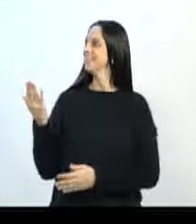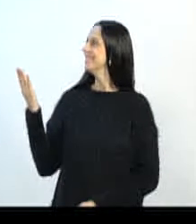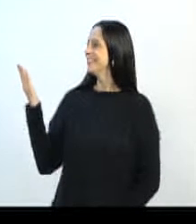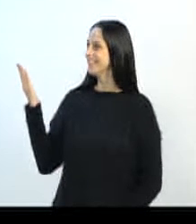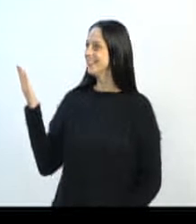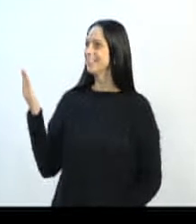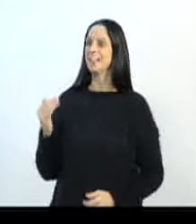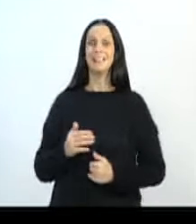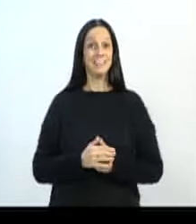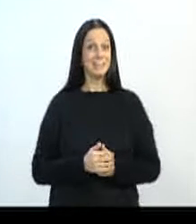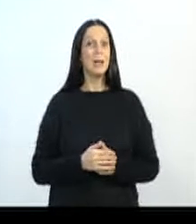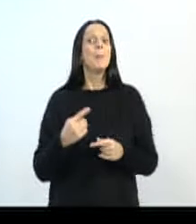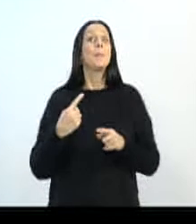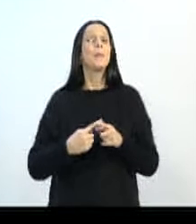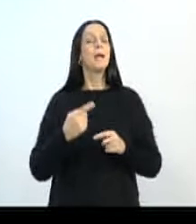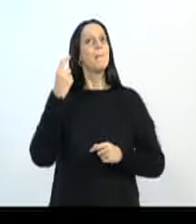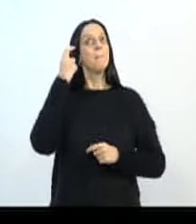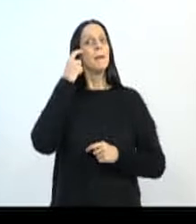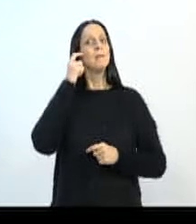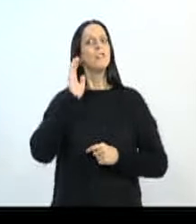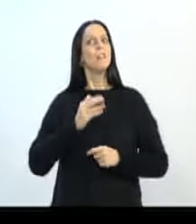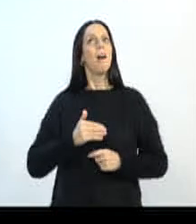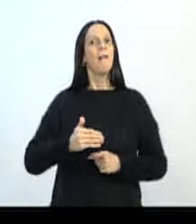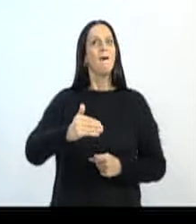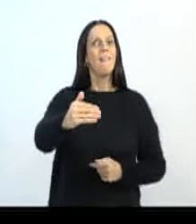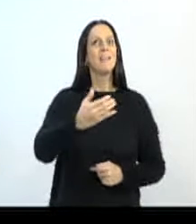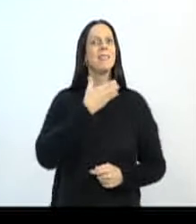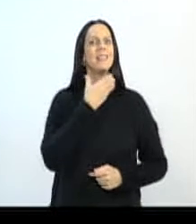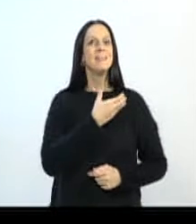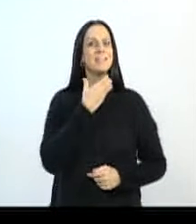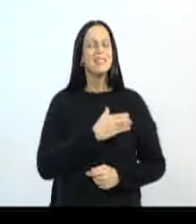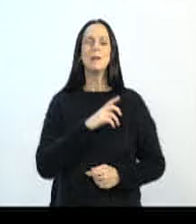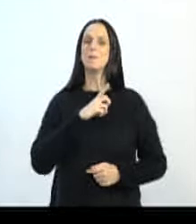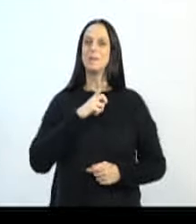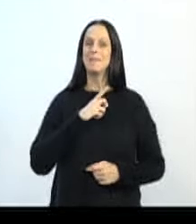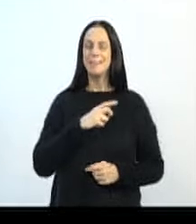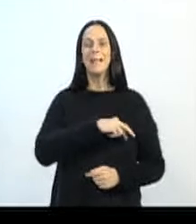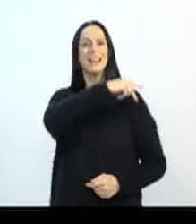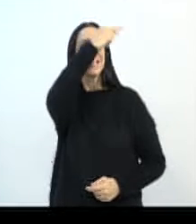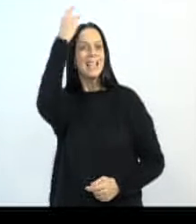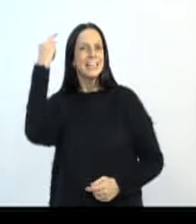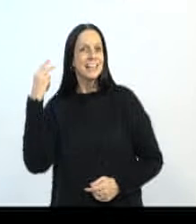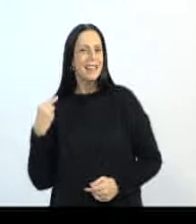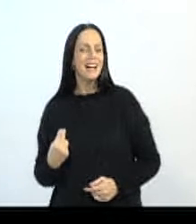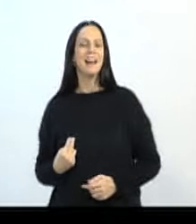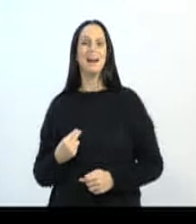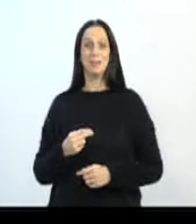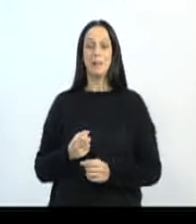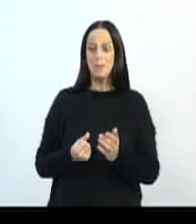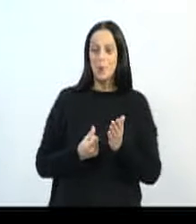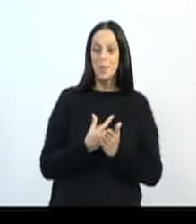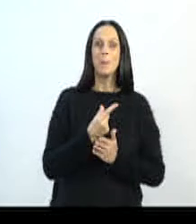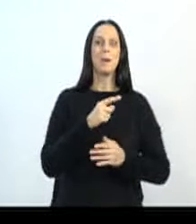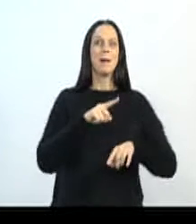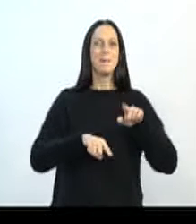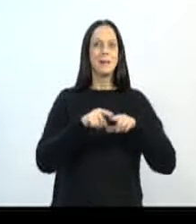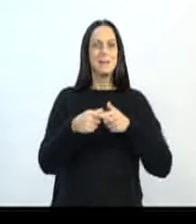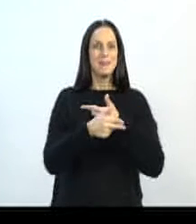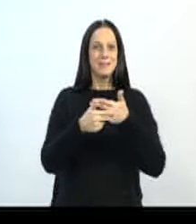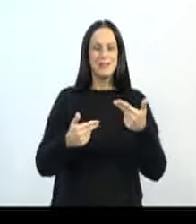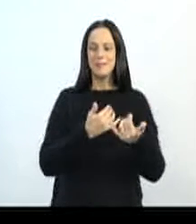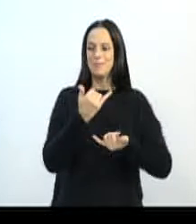preparando para o Natal. Todos os anos a gente faz aquelas caminhadas em todos os cantos da cidade de Blumenau, nas regiões mais